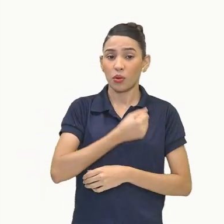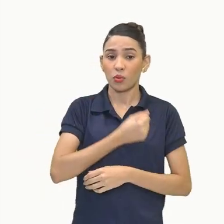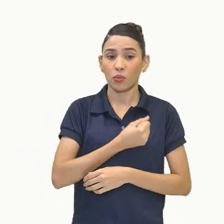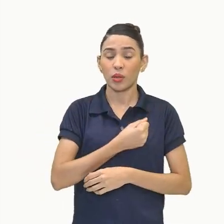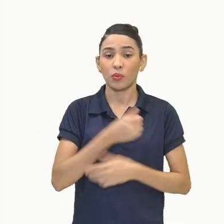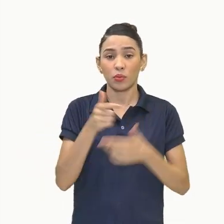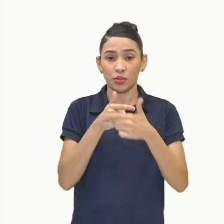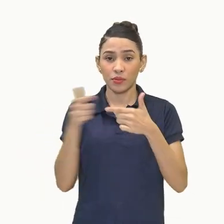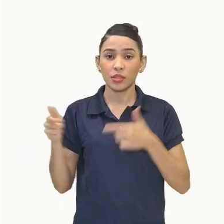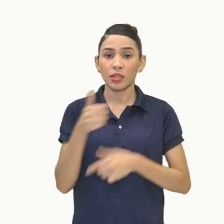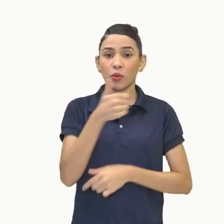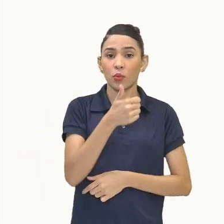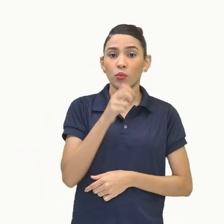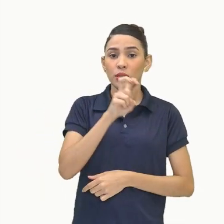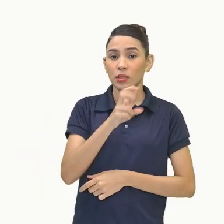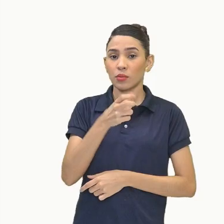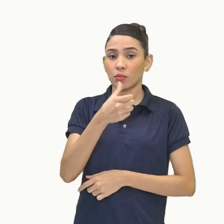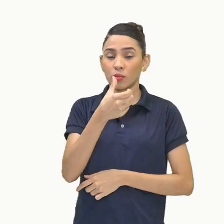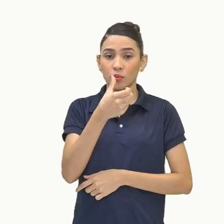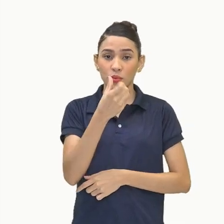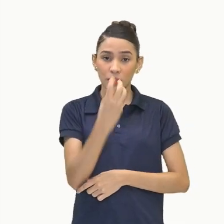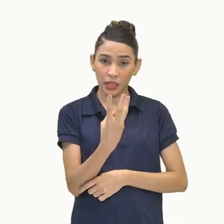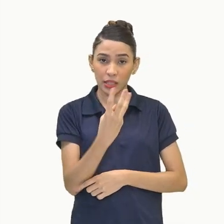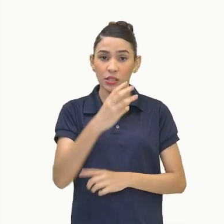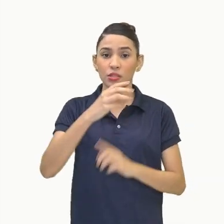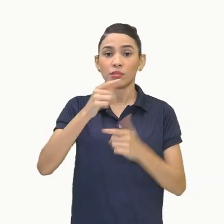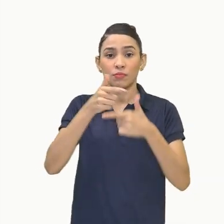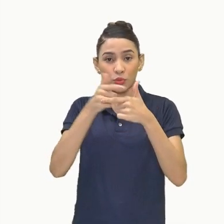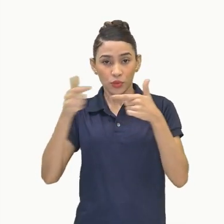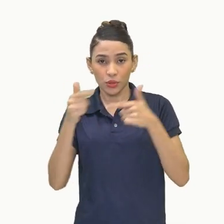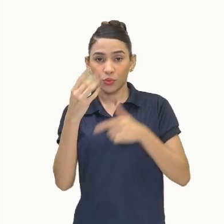153 por 4.